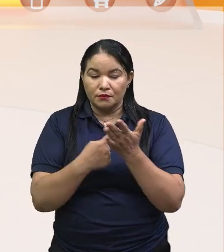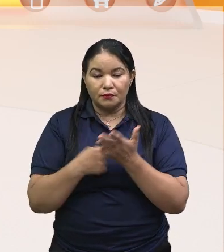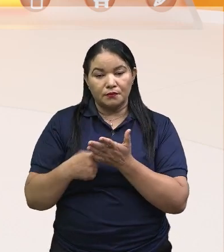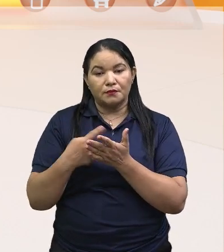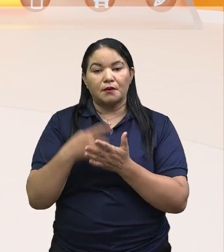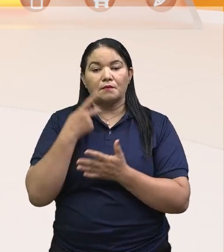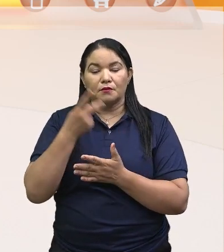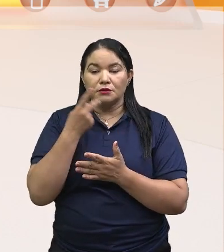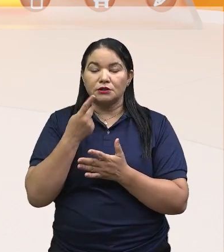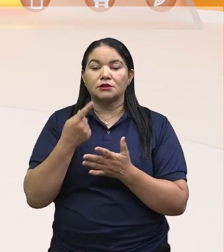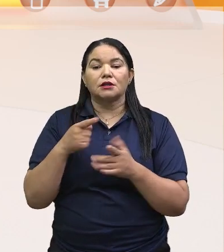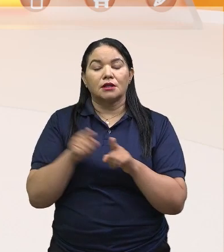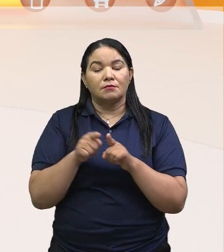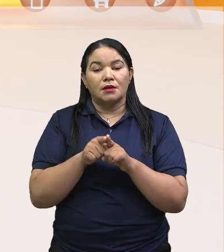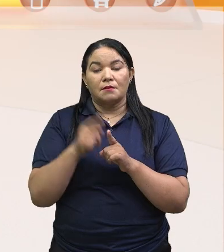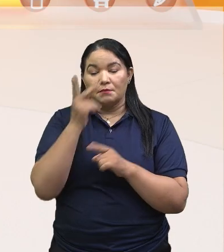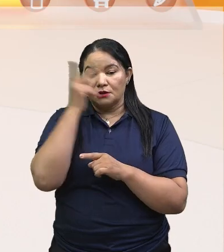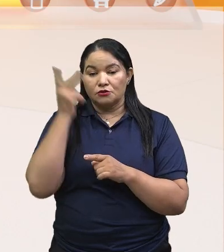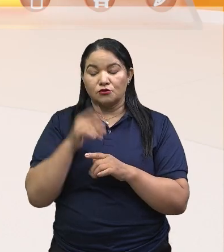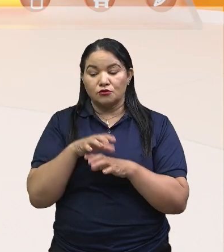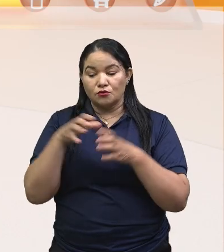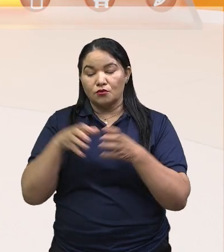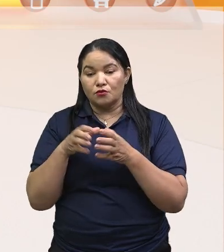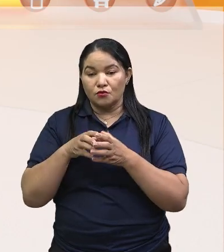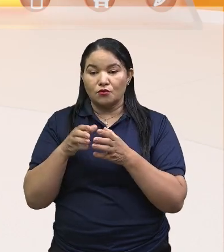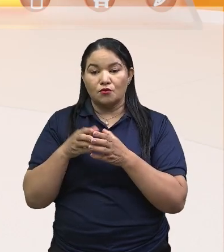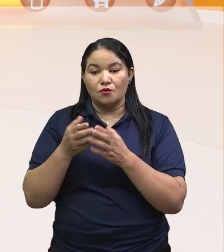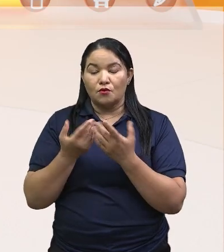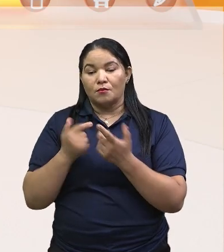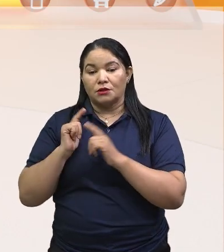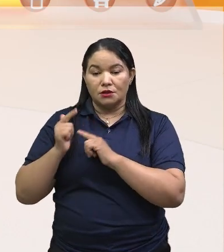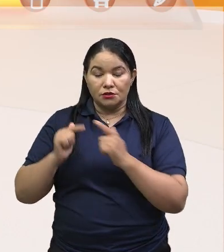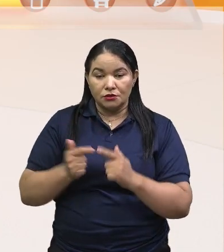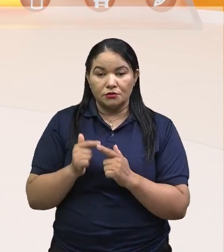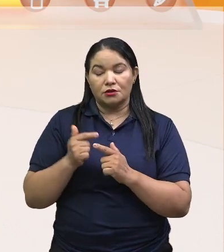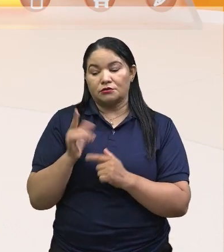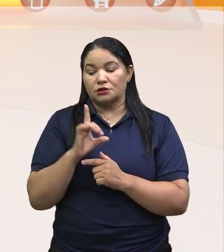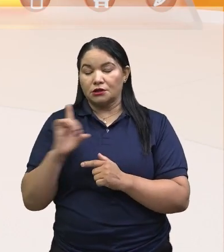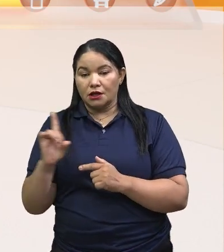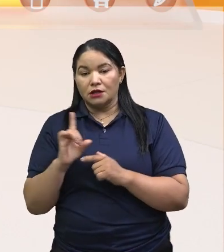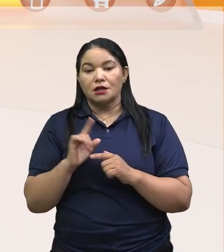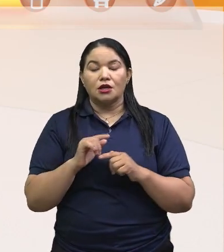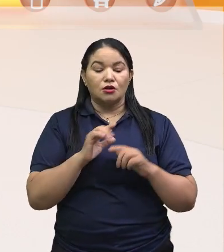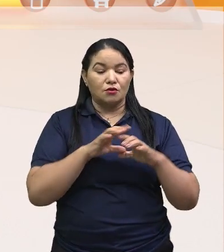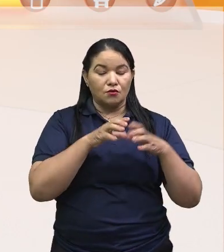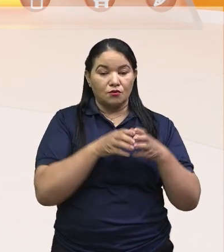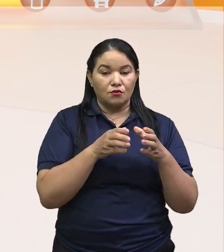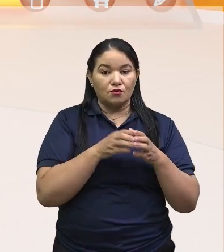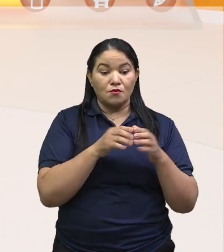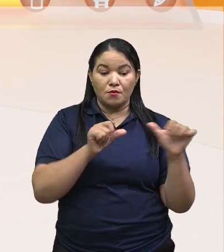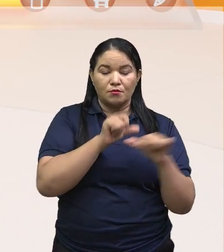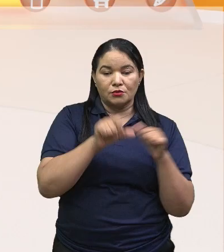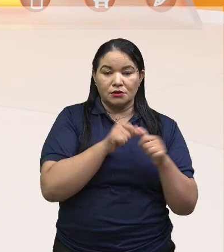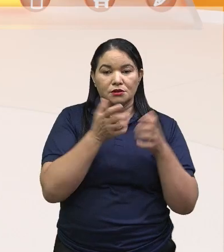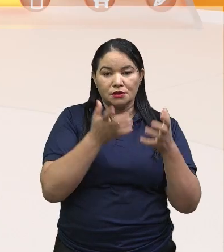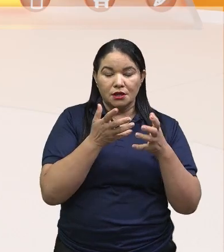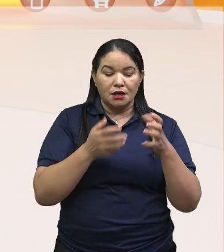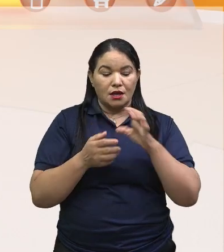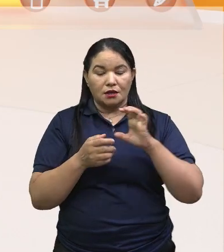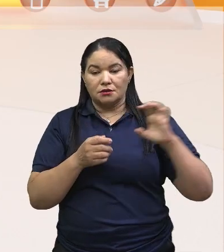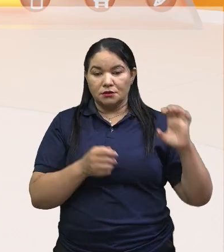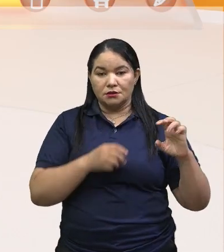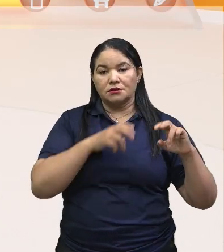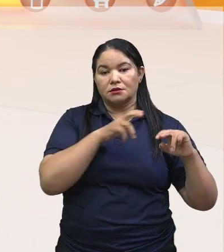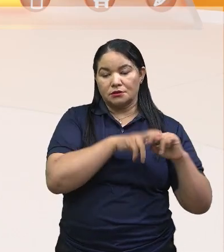políticas, as pessoas que eram o grupo mais conservador se sentavam à direita e o grupo mais radical à esquerda,